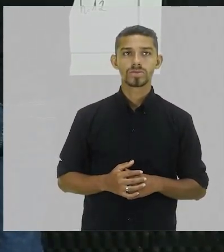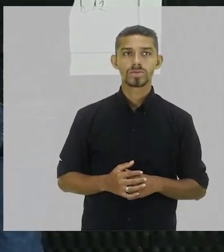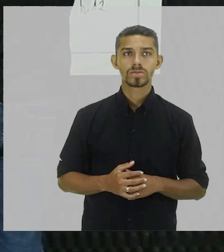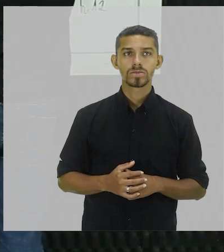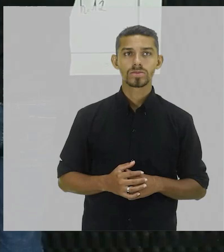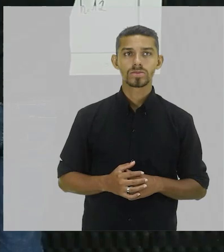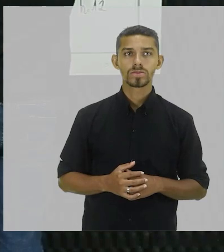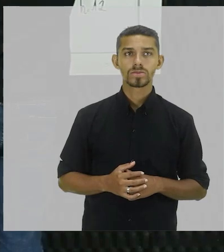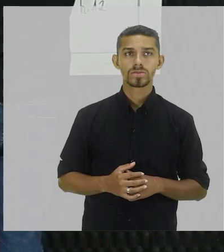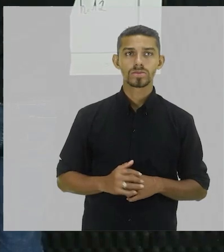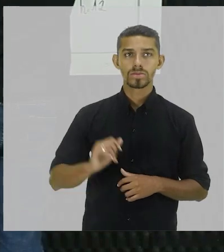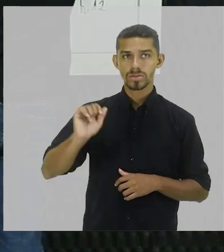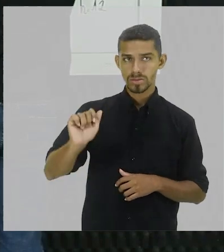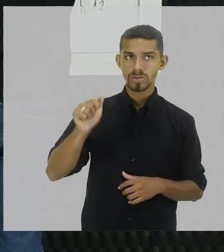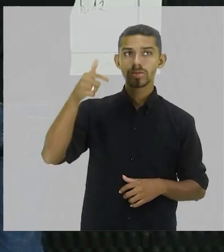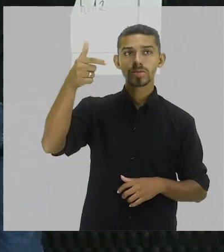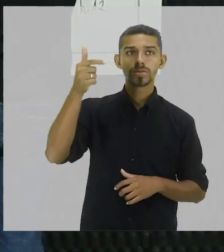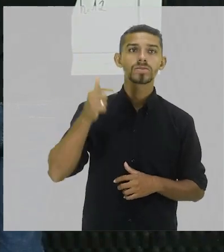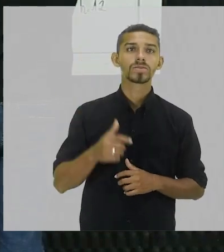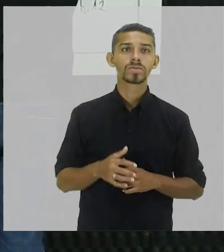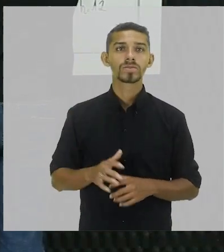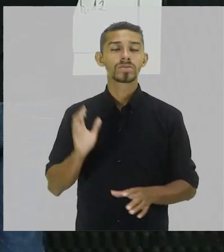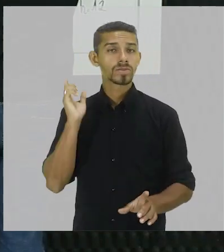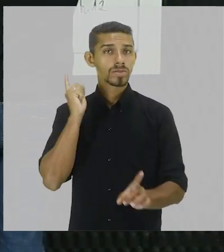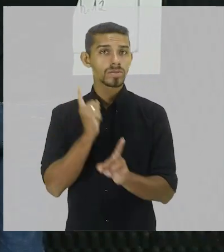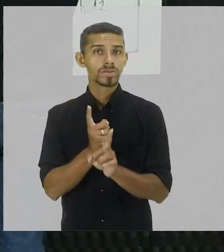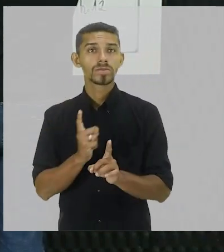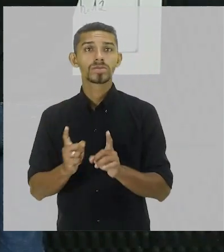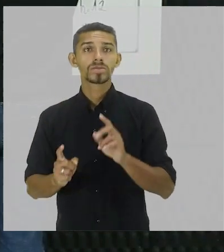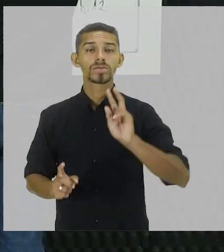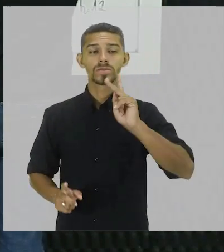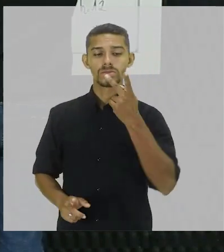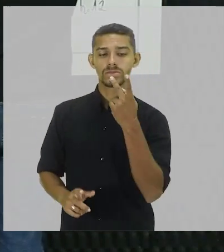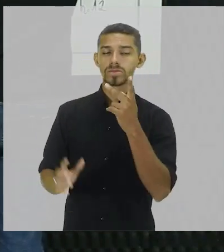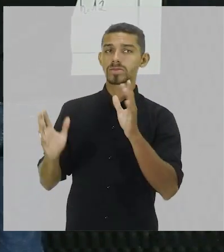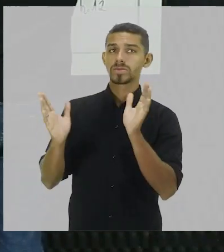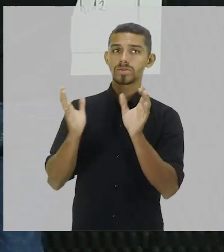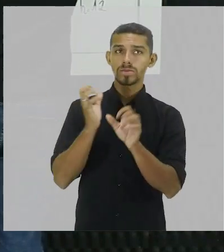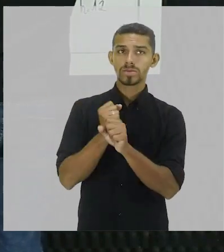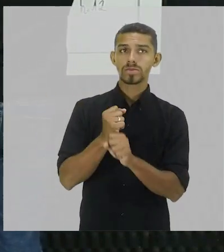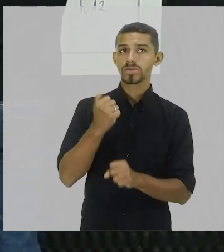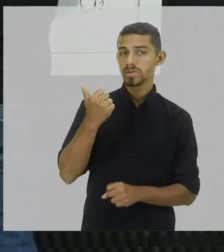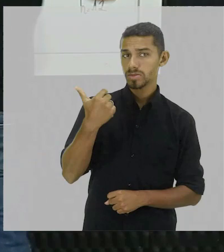do quadrado. Multiplicado pela altura, que é 12.